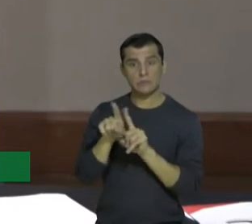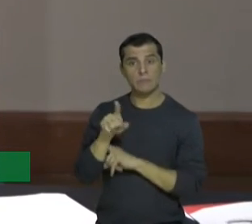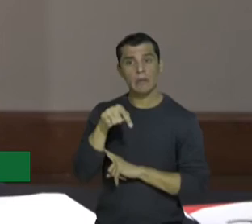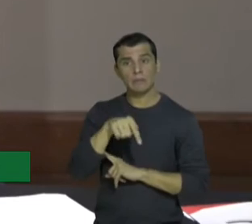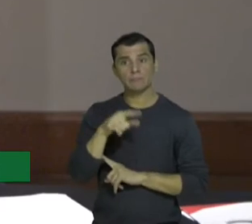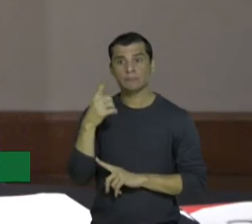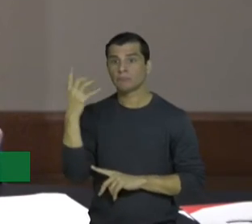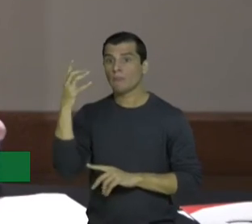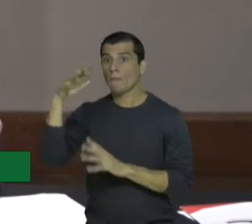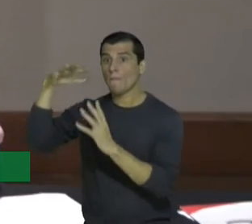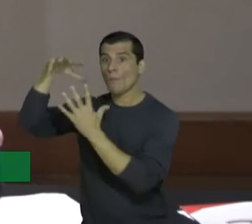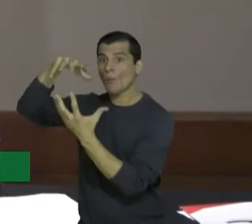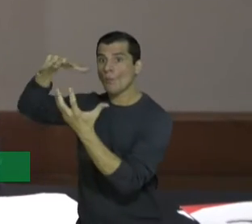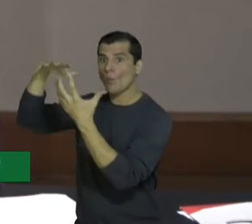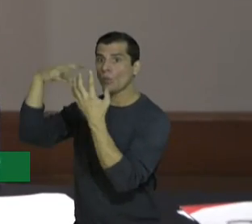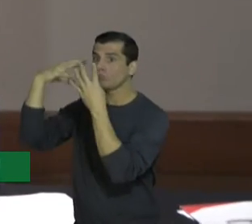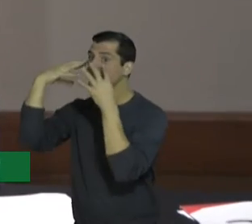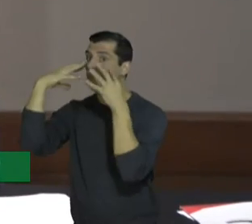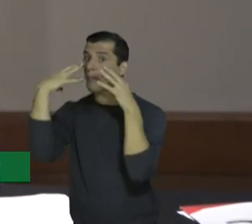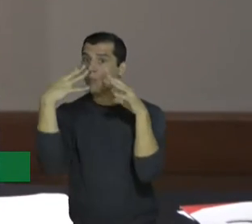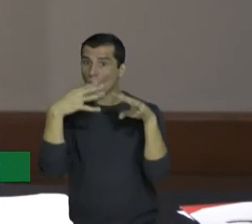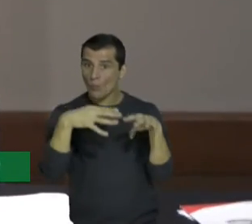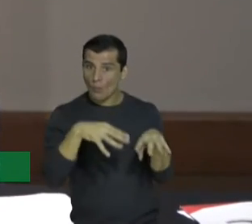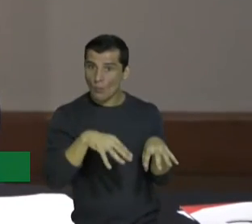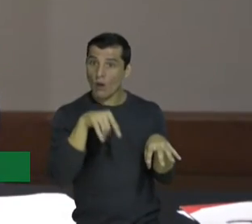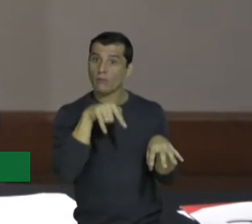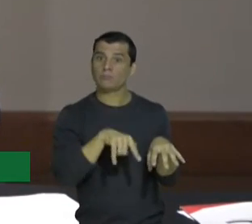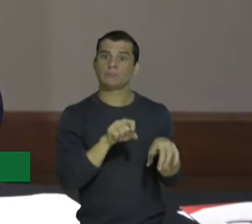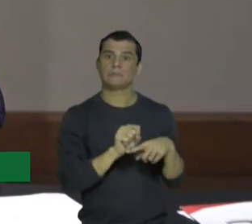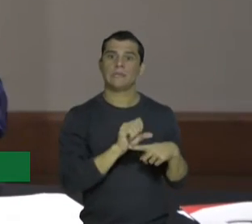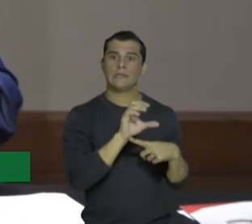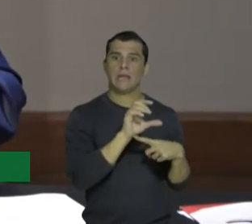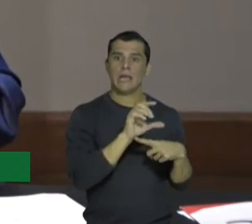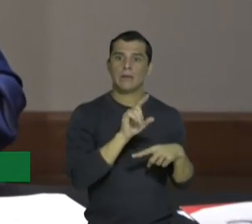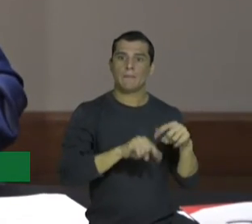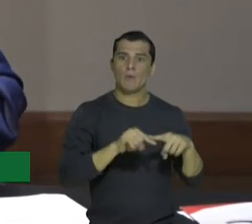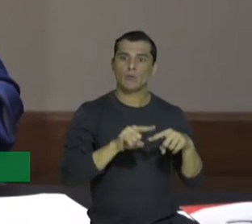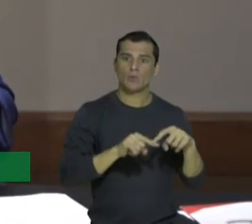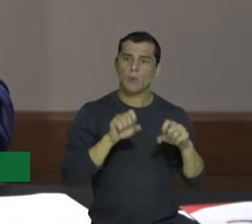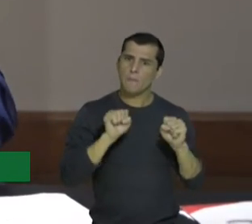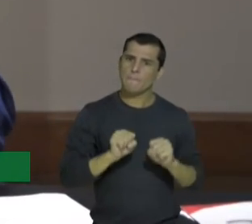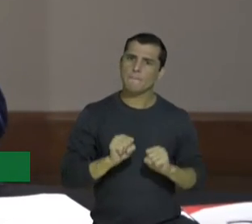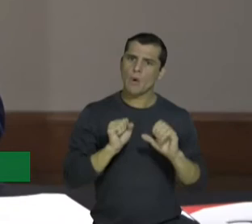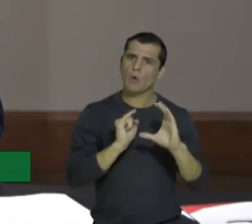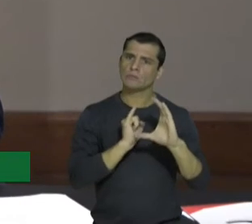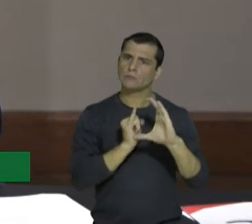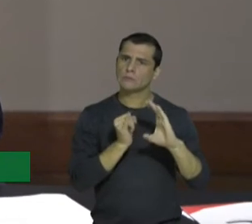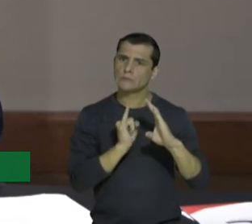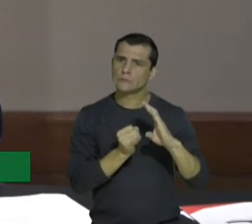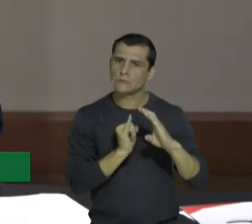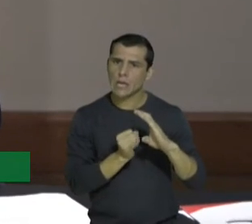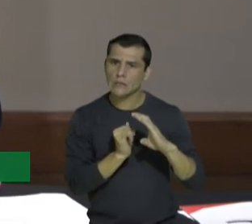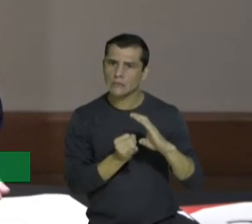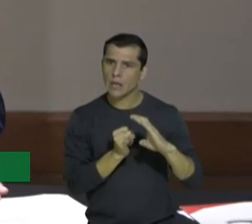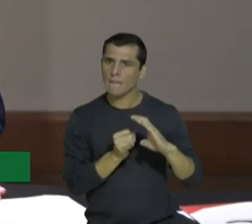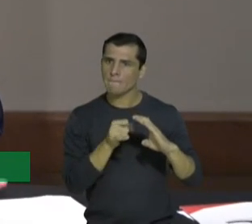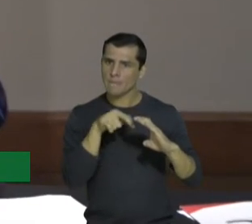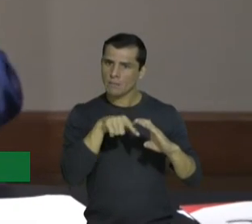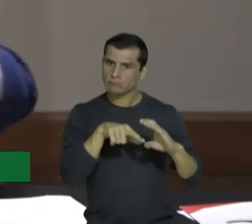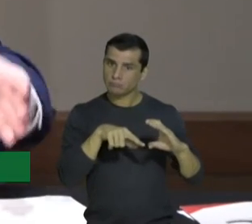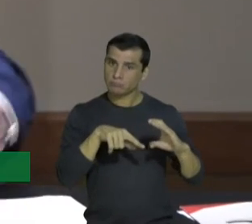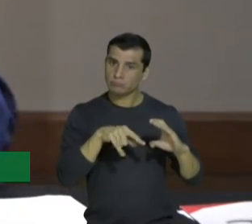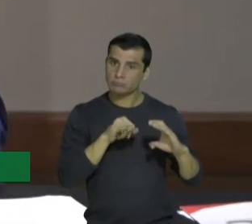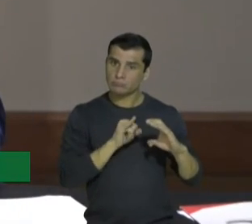que você consiga ter produtos globais Você pode ter uma uma Startup aqui sendo sediada também ao mesmo tempo